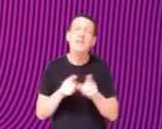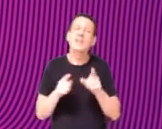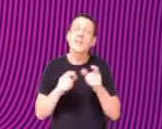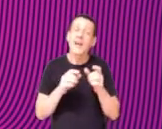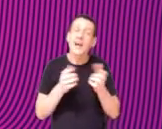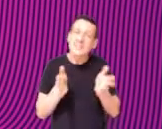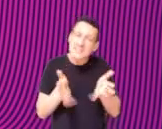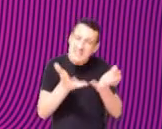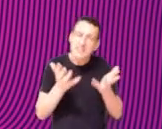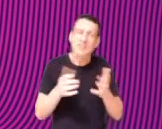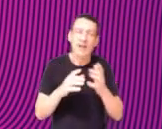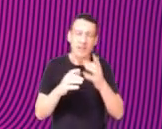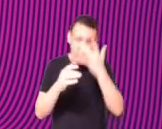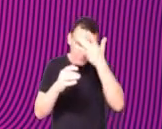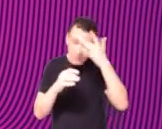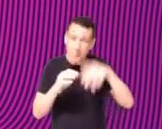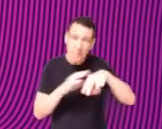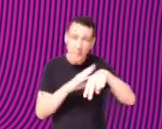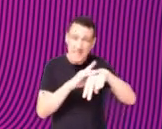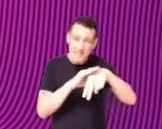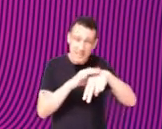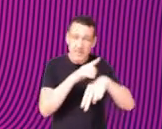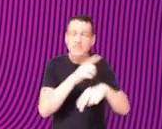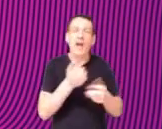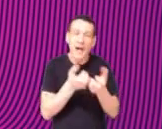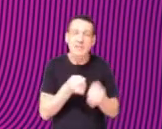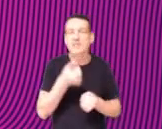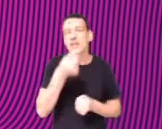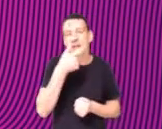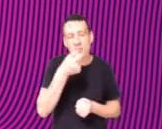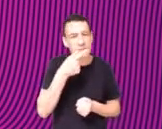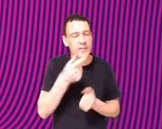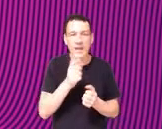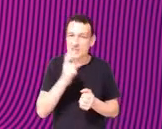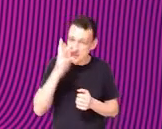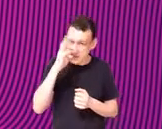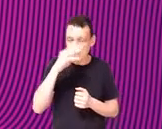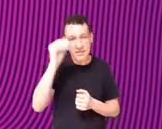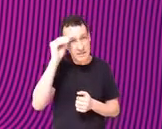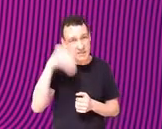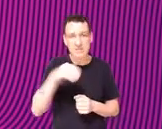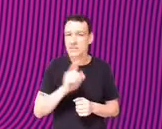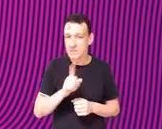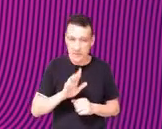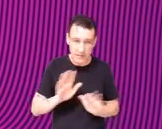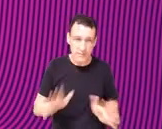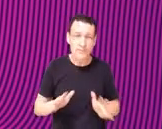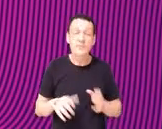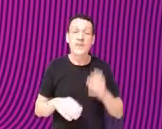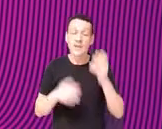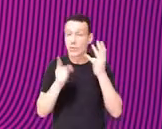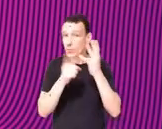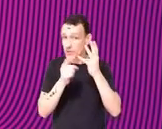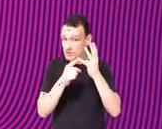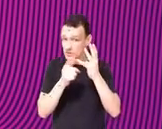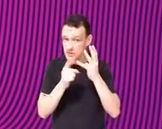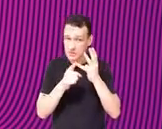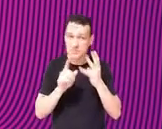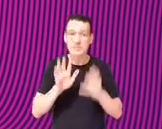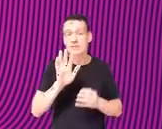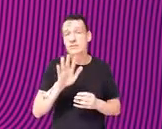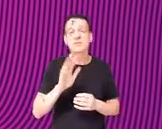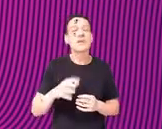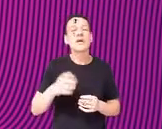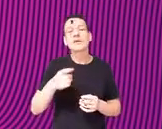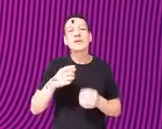entre os pacientes, fundamental. E, finalmente, em quarto lugar, apoiar o manuseio da doença e